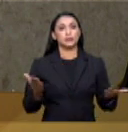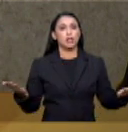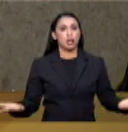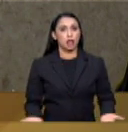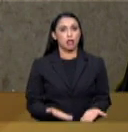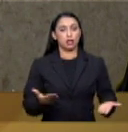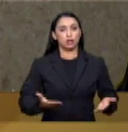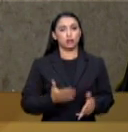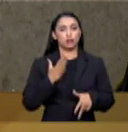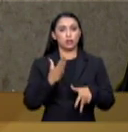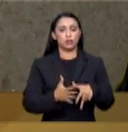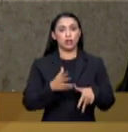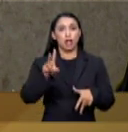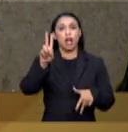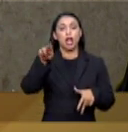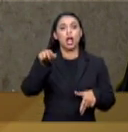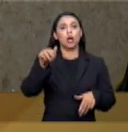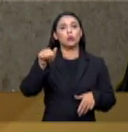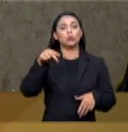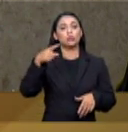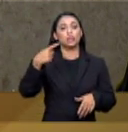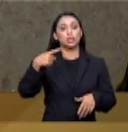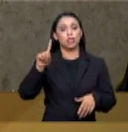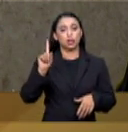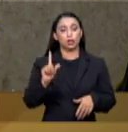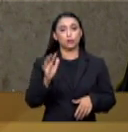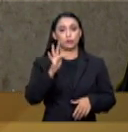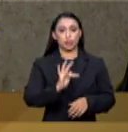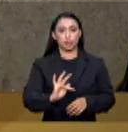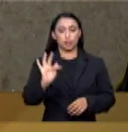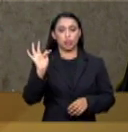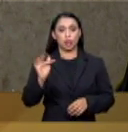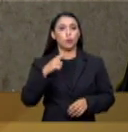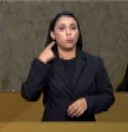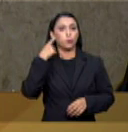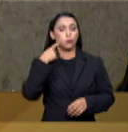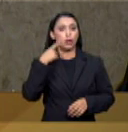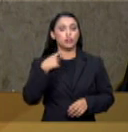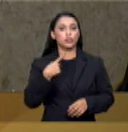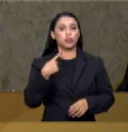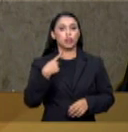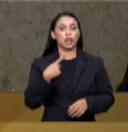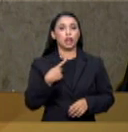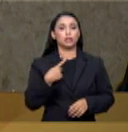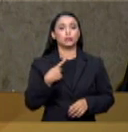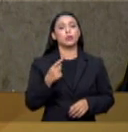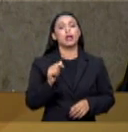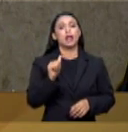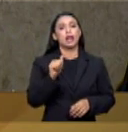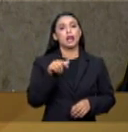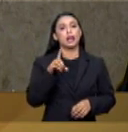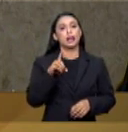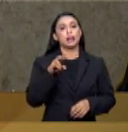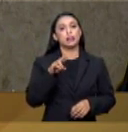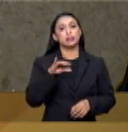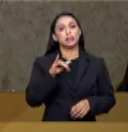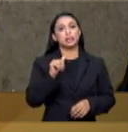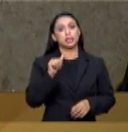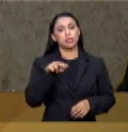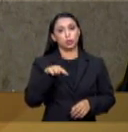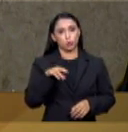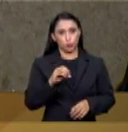à União Federal, que falará pelo advogado Adriano Paiva.